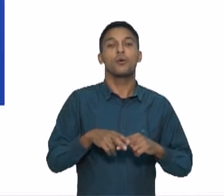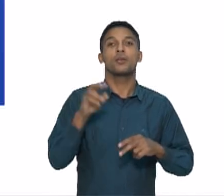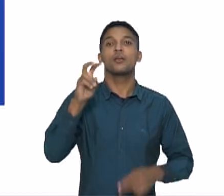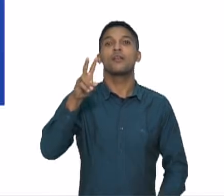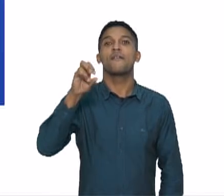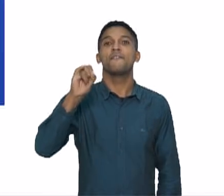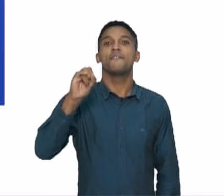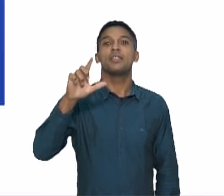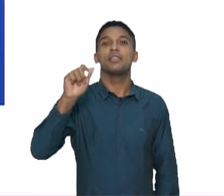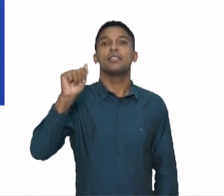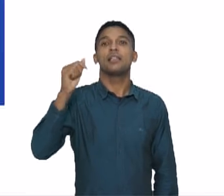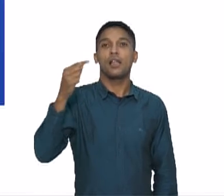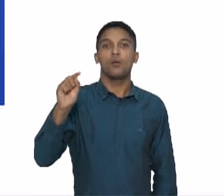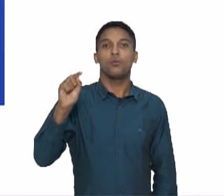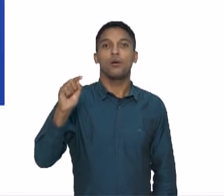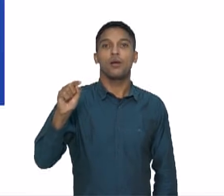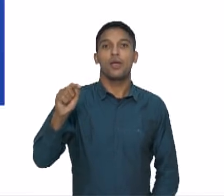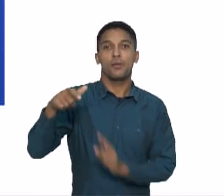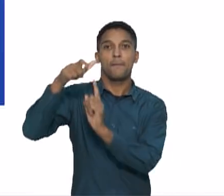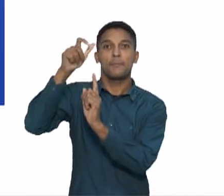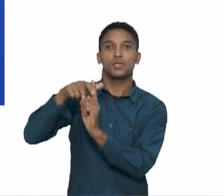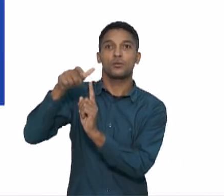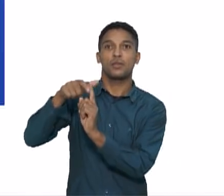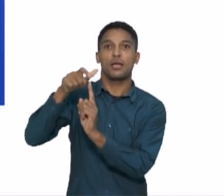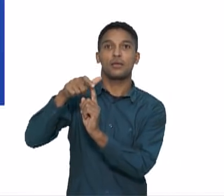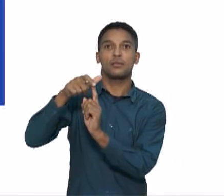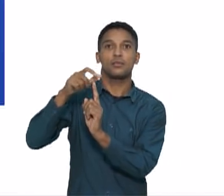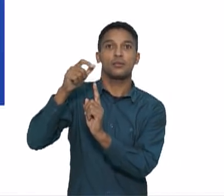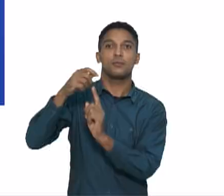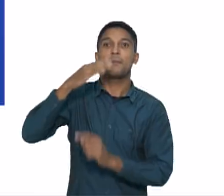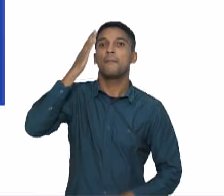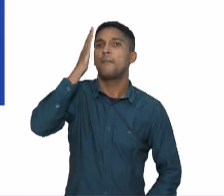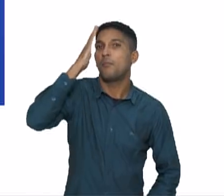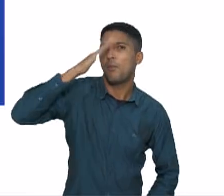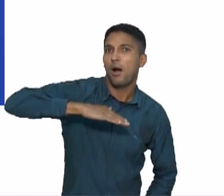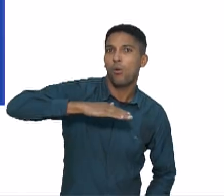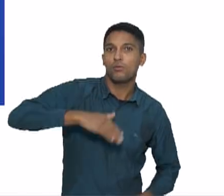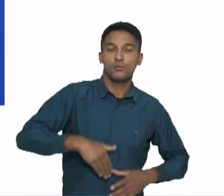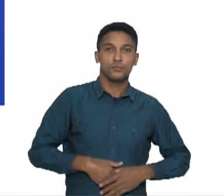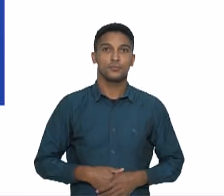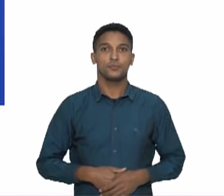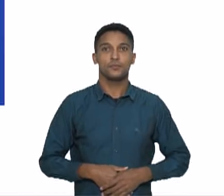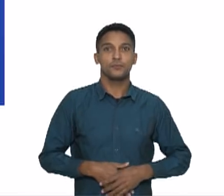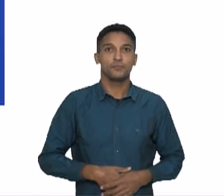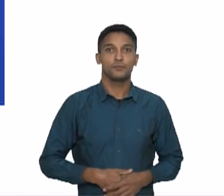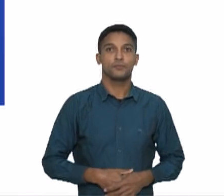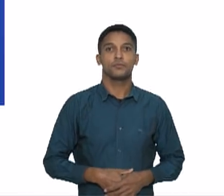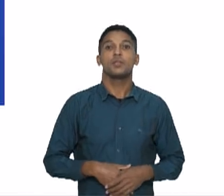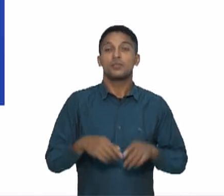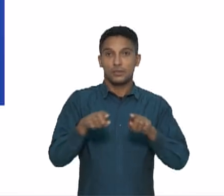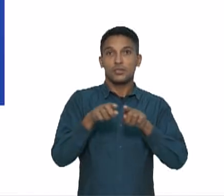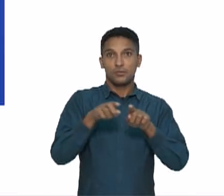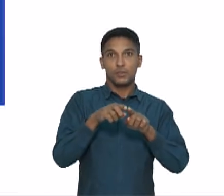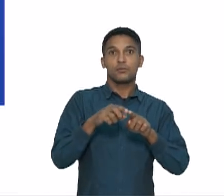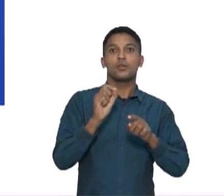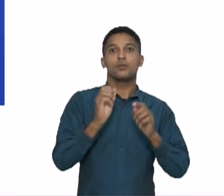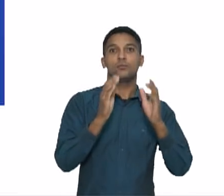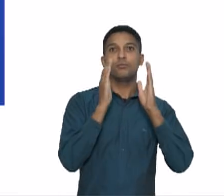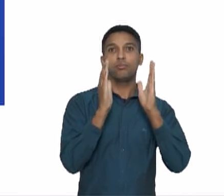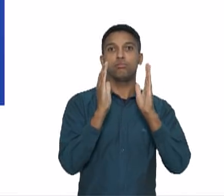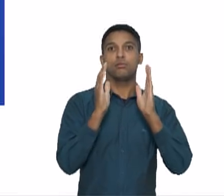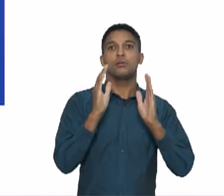vilão. Também nós temos alguns personagens que são considerados coadjuvantes, o mesmo